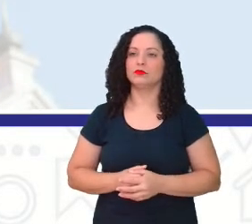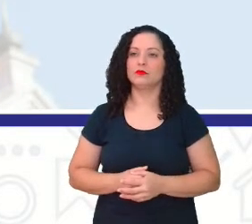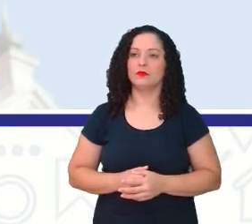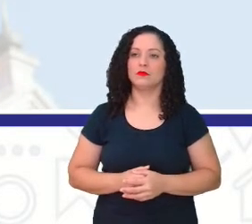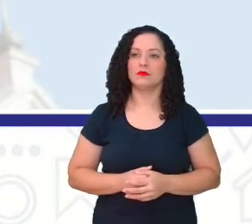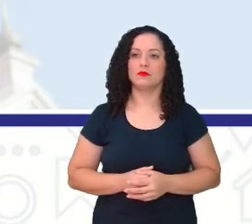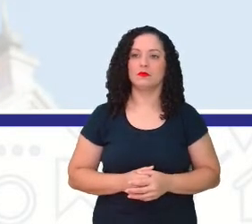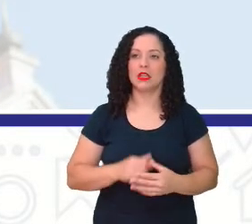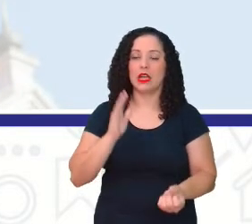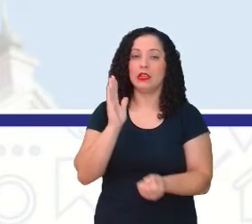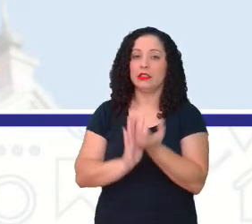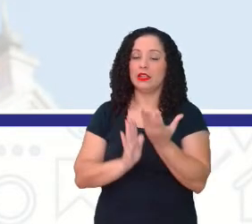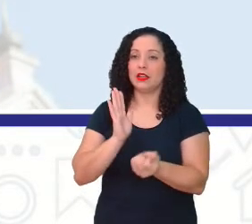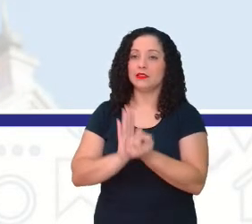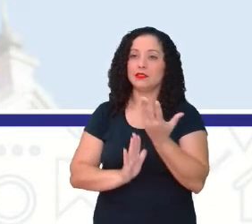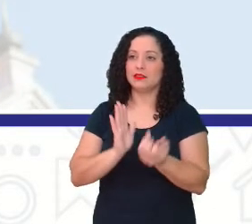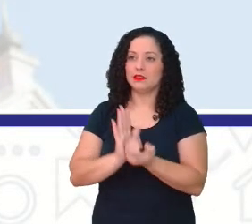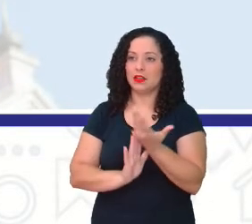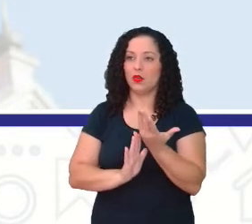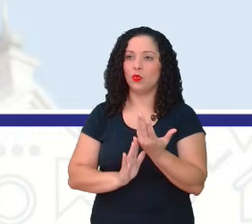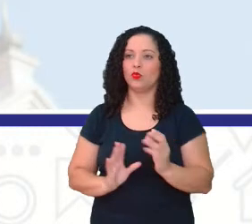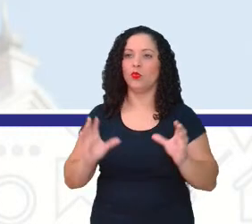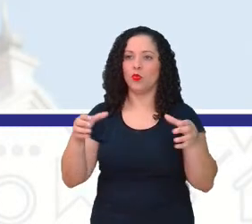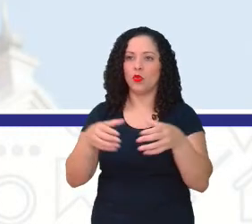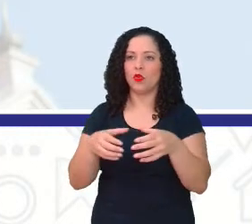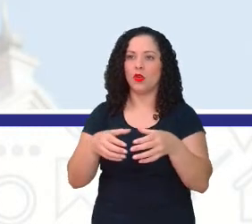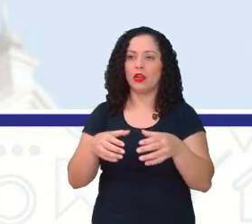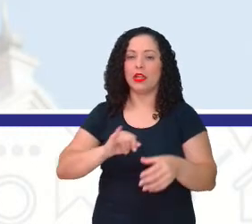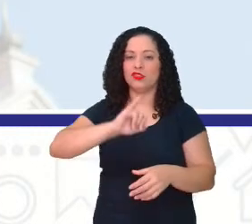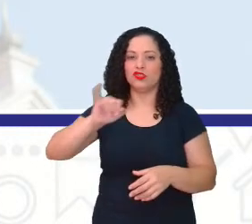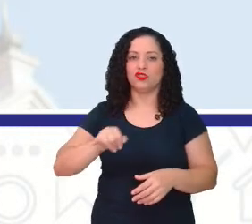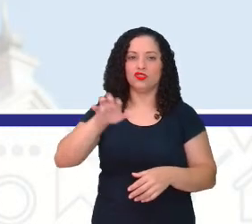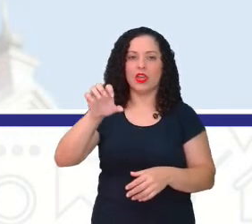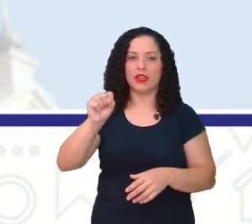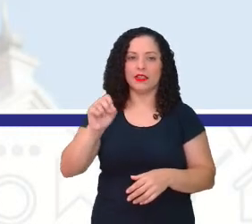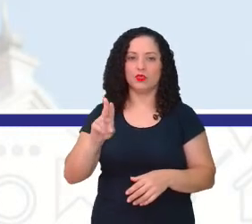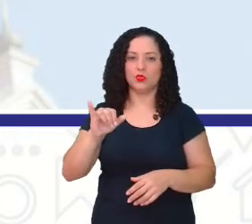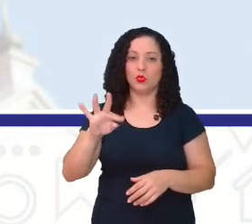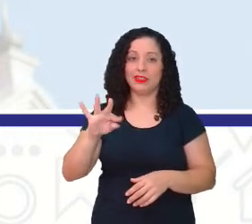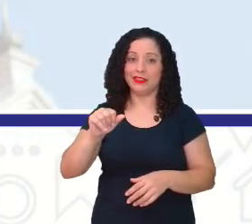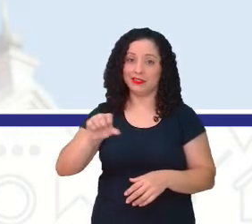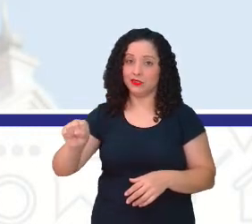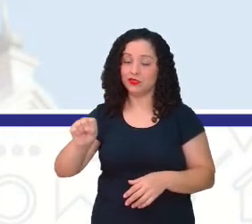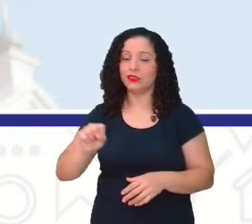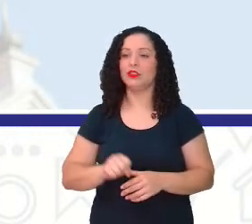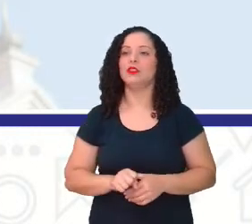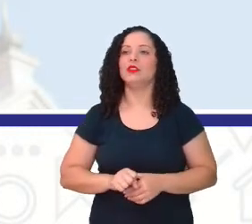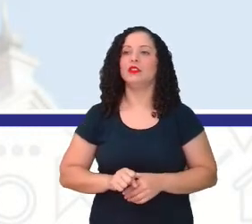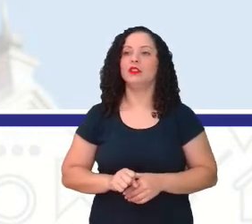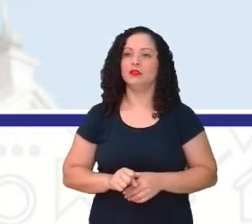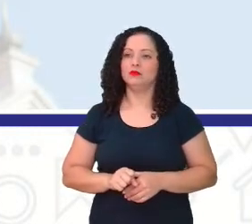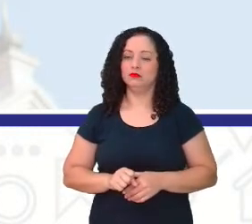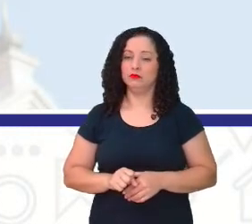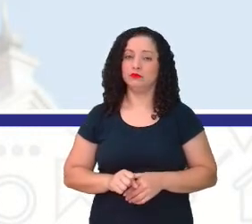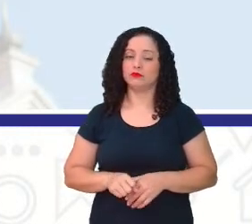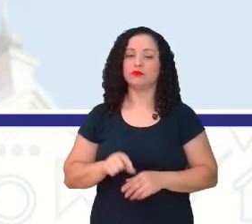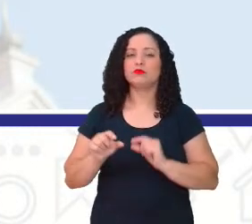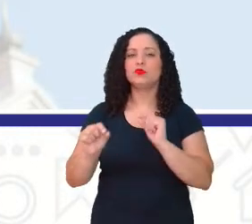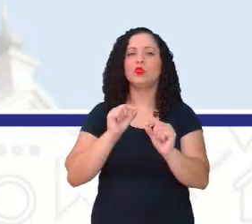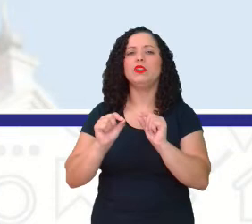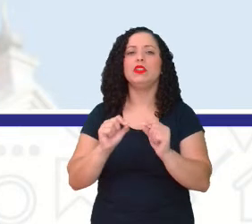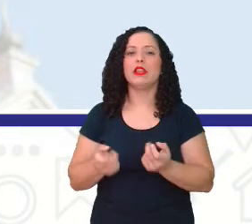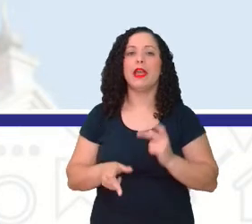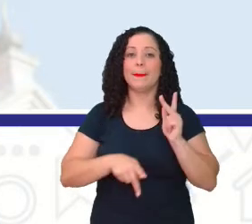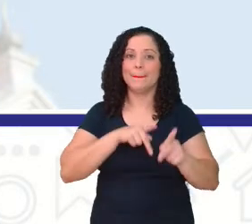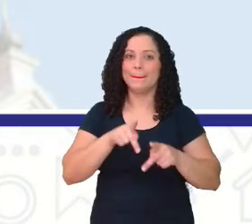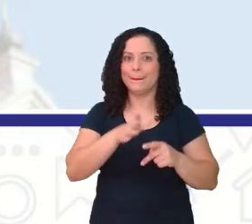A criação também da Companhia de Jesus, né? Os jesuítas, né? Então a gente tem a ordem dos jesuítas. Por exemplo, os jesuítas vão